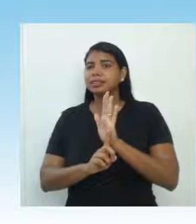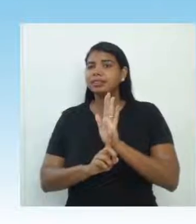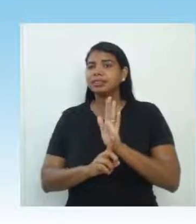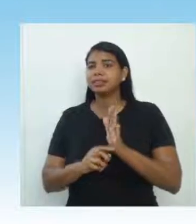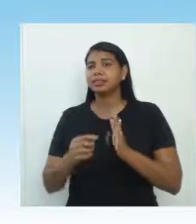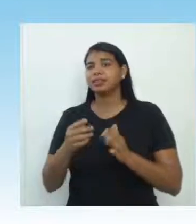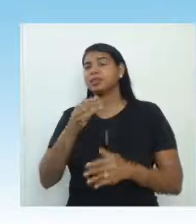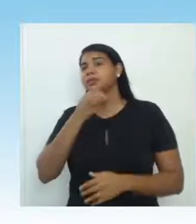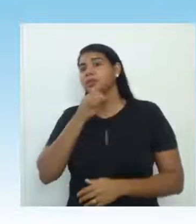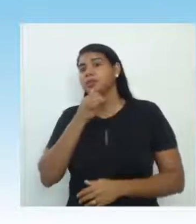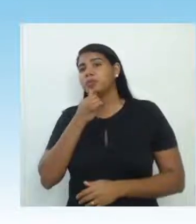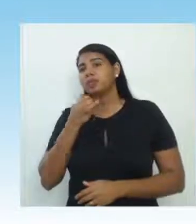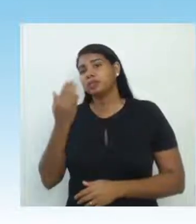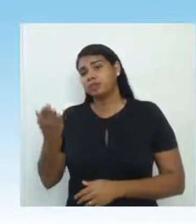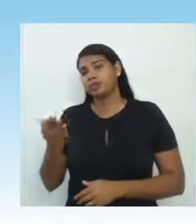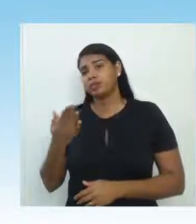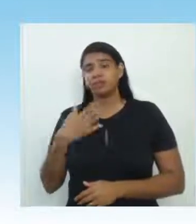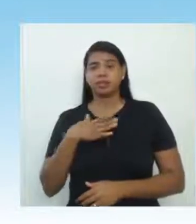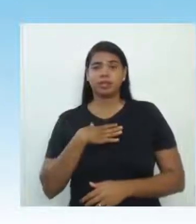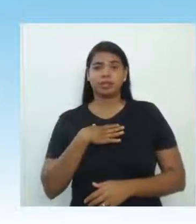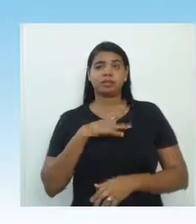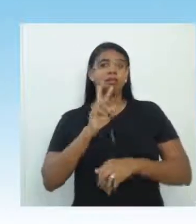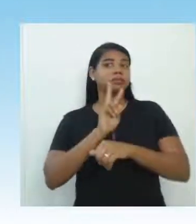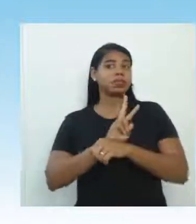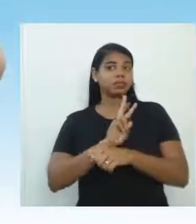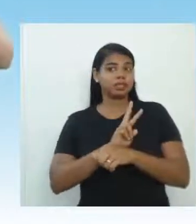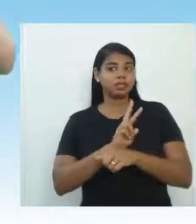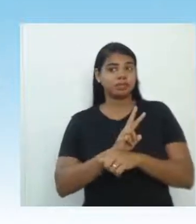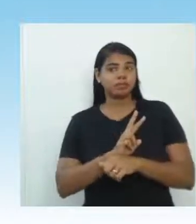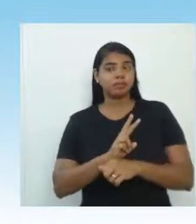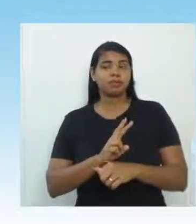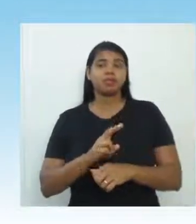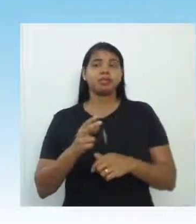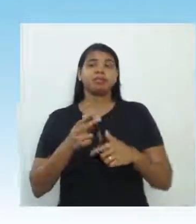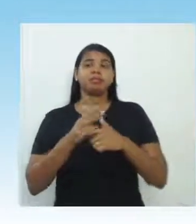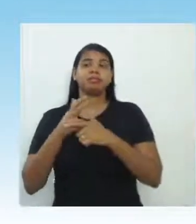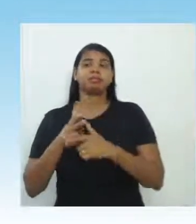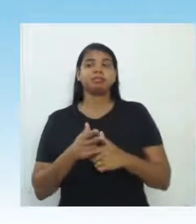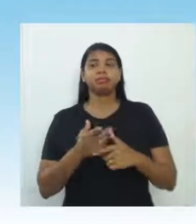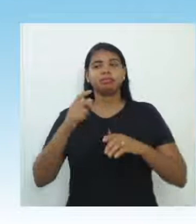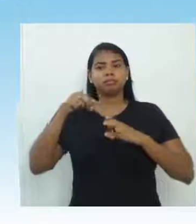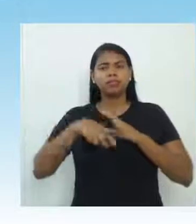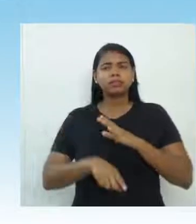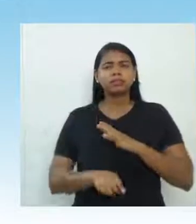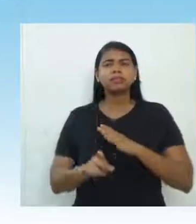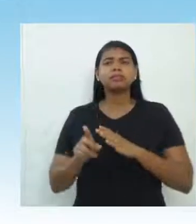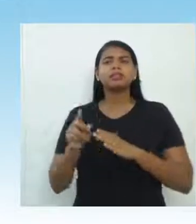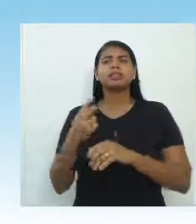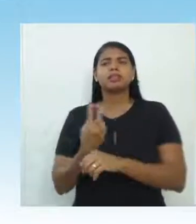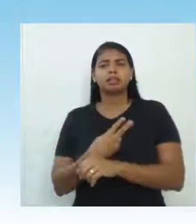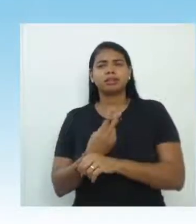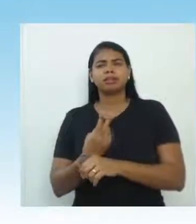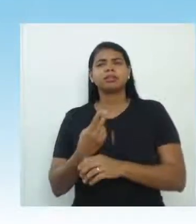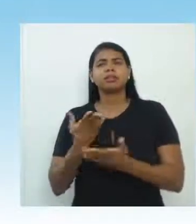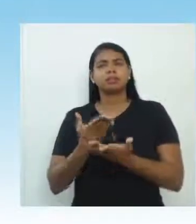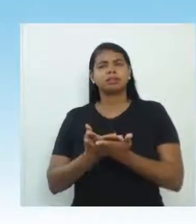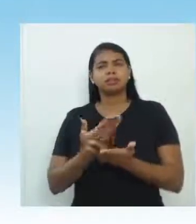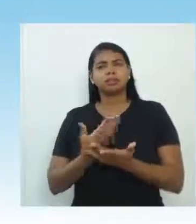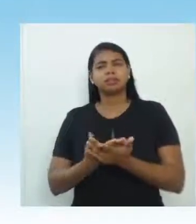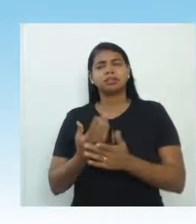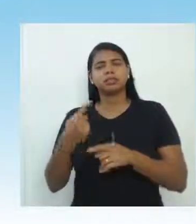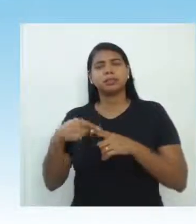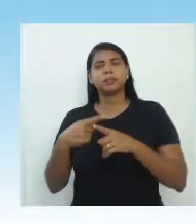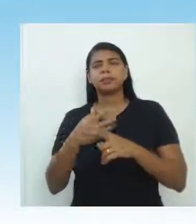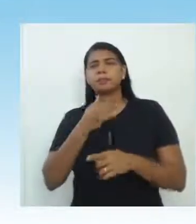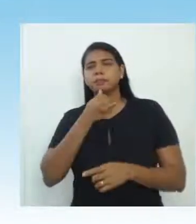ter a sua intimidade preservada. E aí é muito importante depois vocês se aprofundarem um pouco mais sobre isso, né, porque